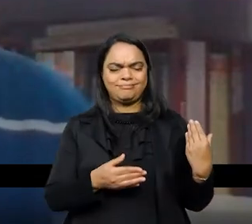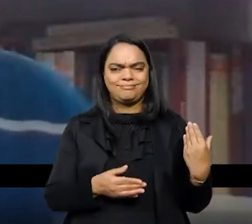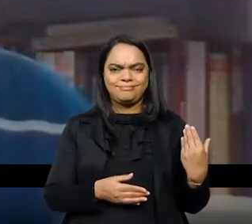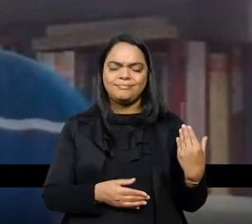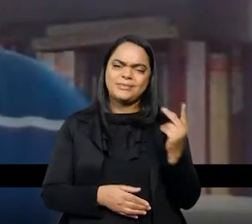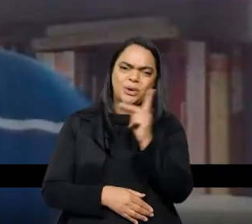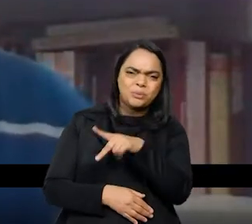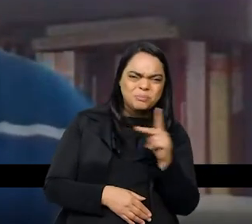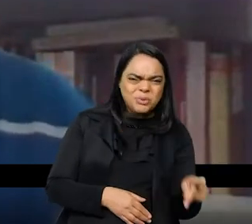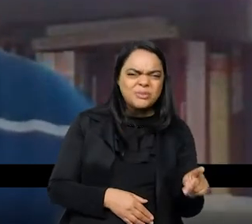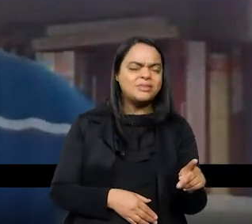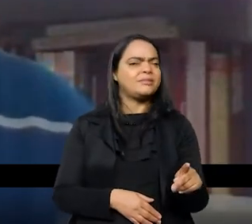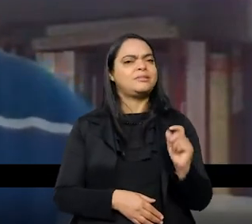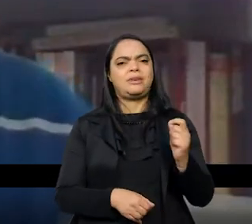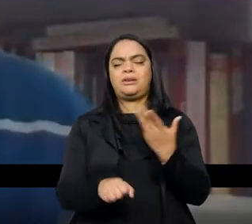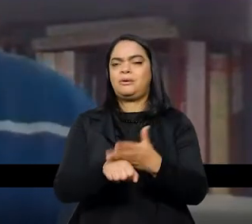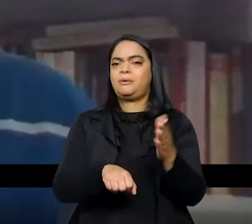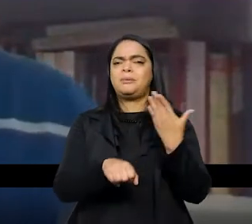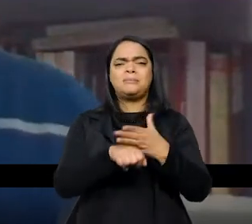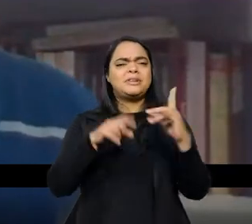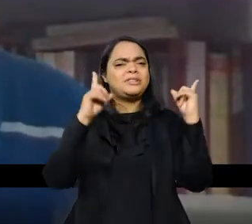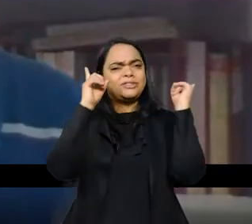uma prática difícil. Isso